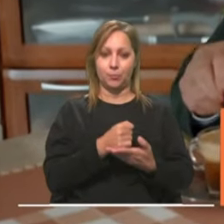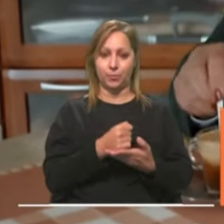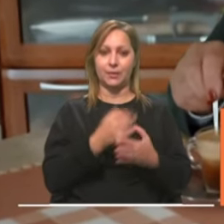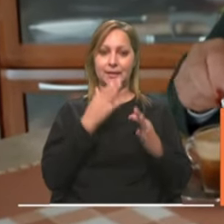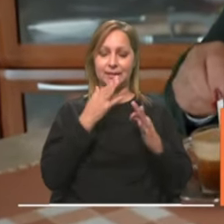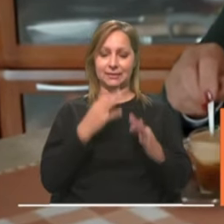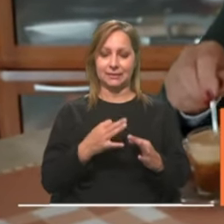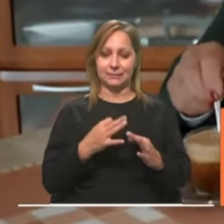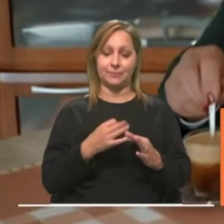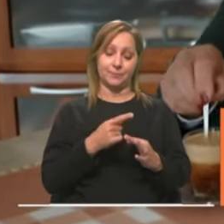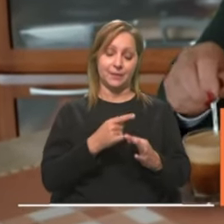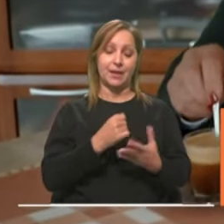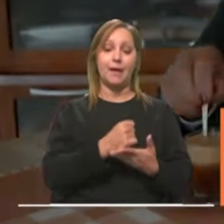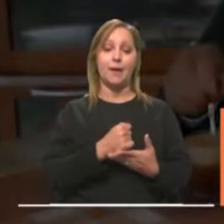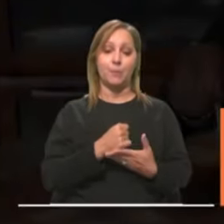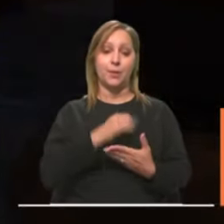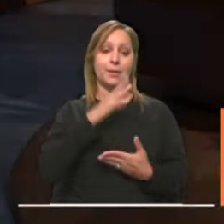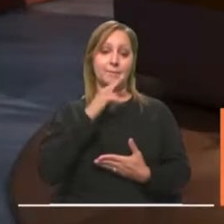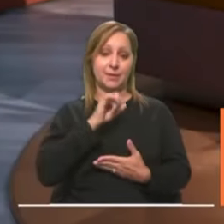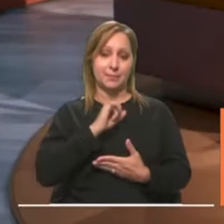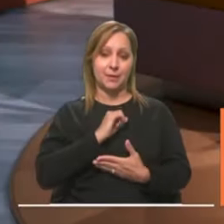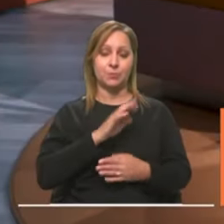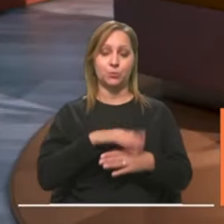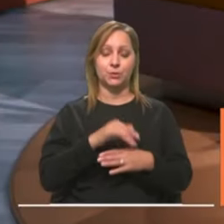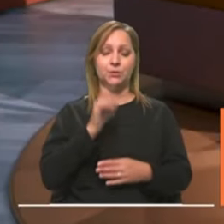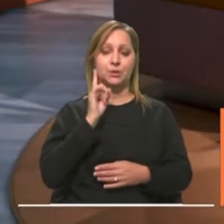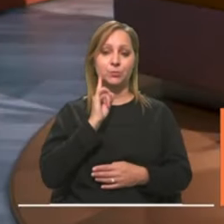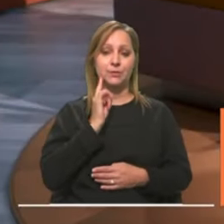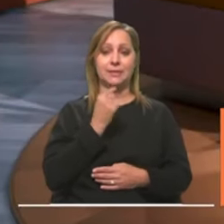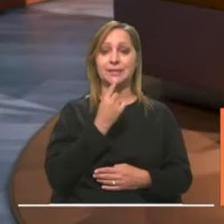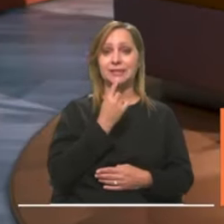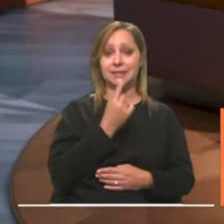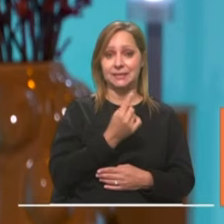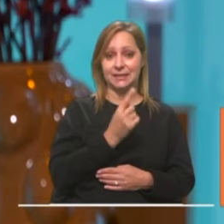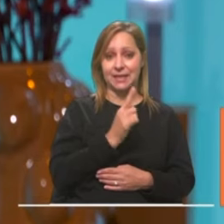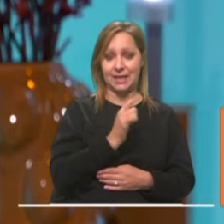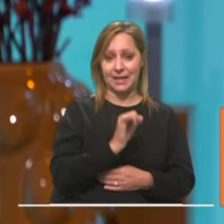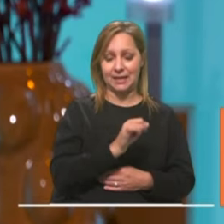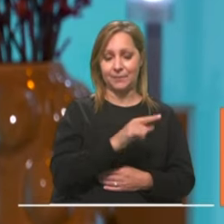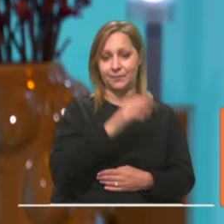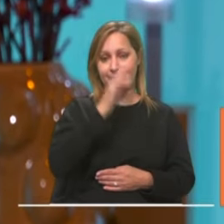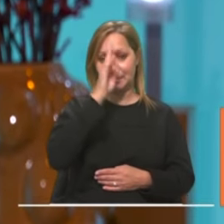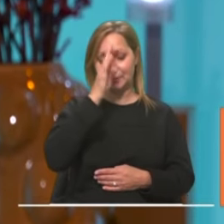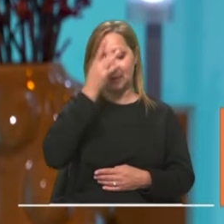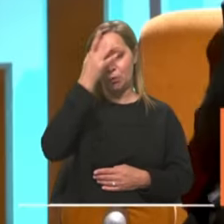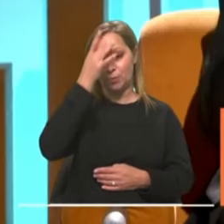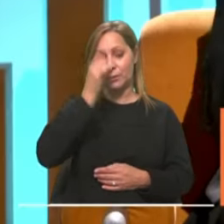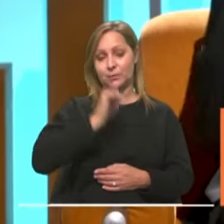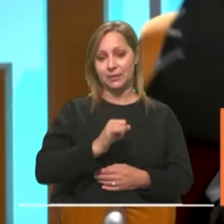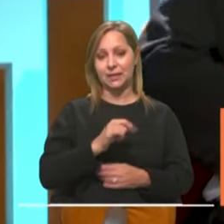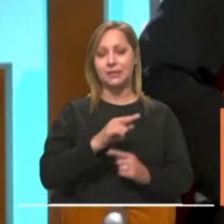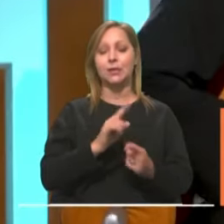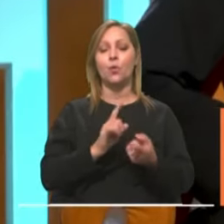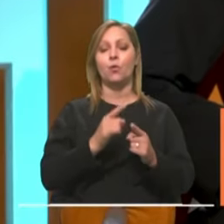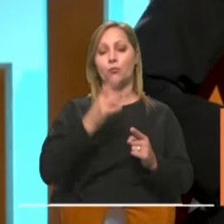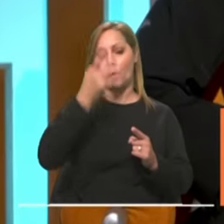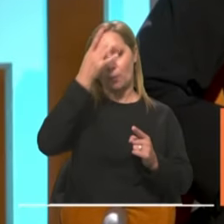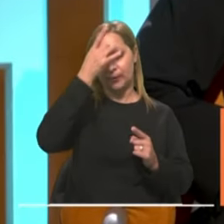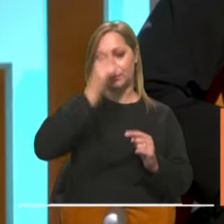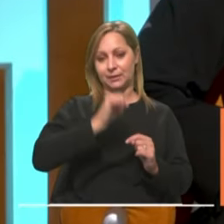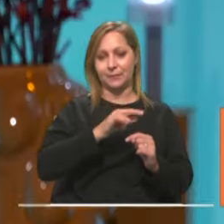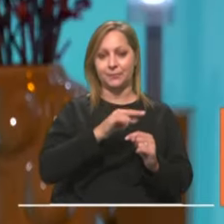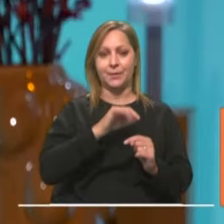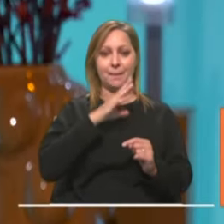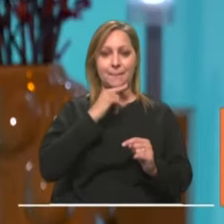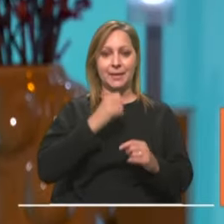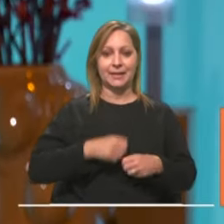claramente que o meu backup seria a minha mãe e, portanto, seria muito importante partilhar com ela e saber também qual a opinião dela. E qual foi a opinião dela? A reação da minha